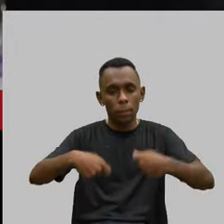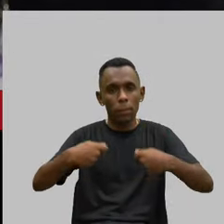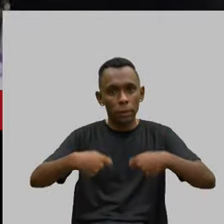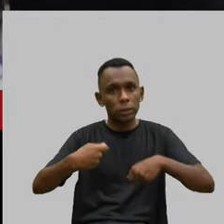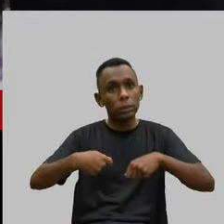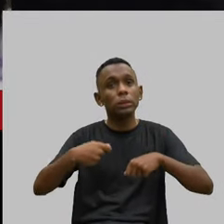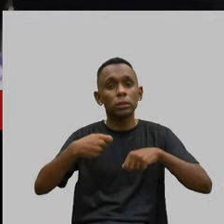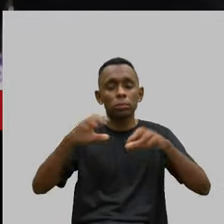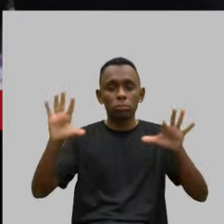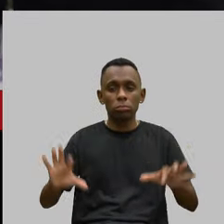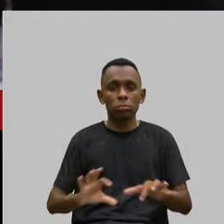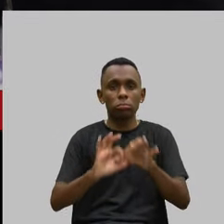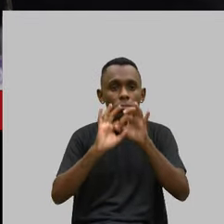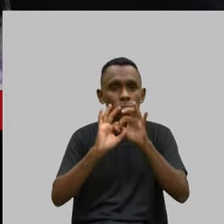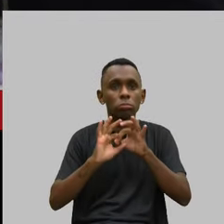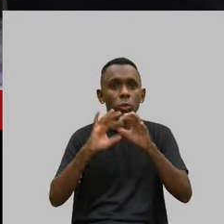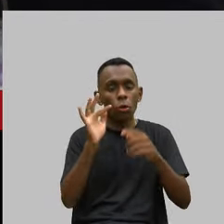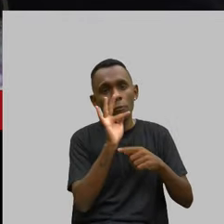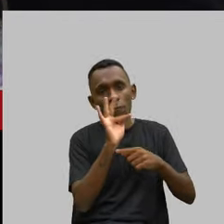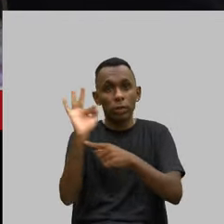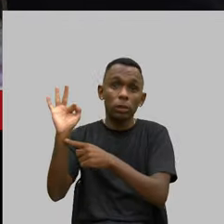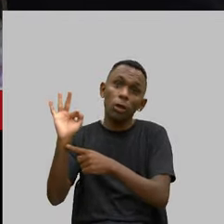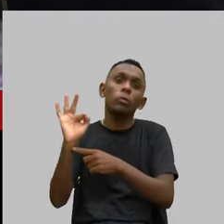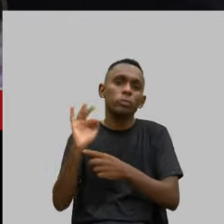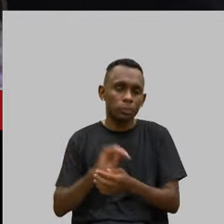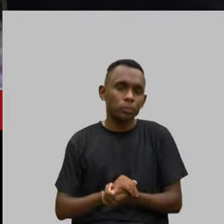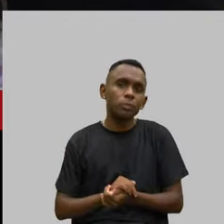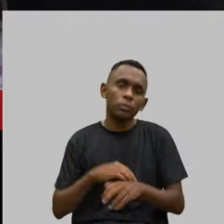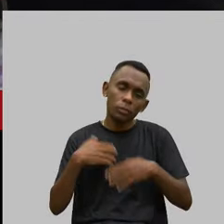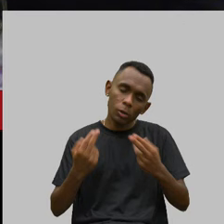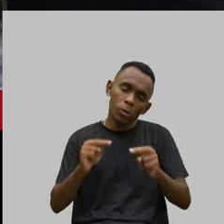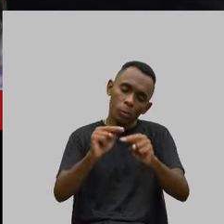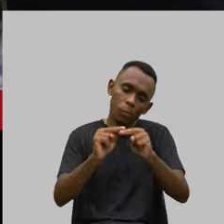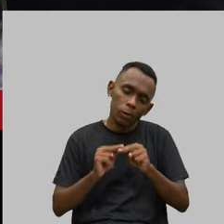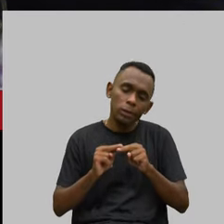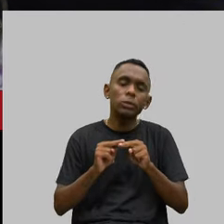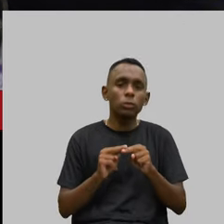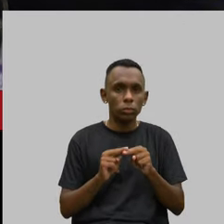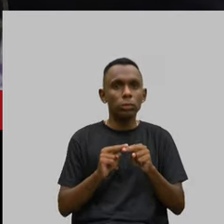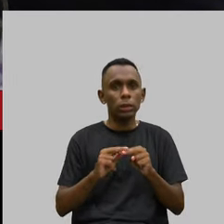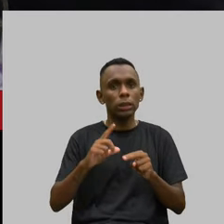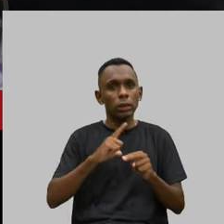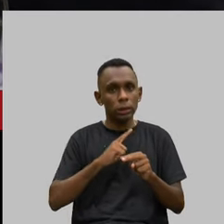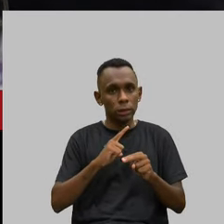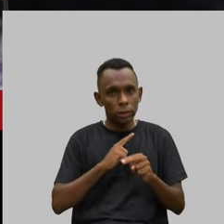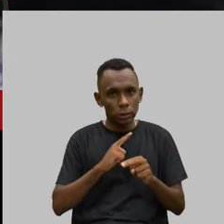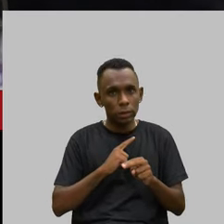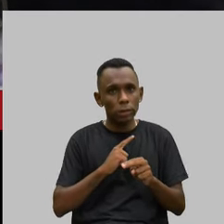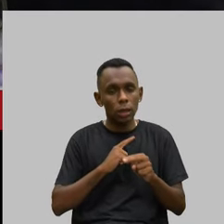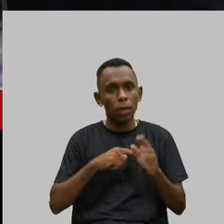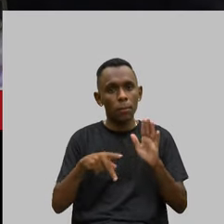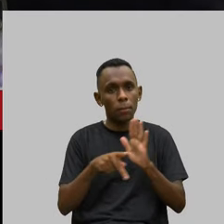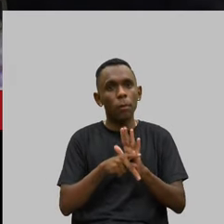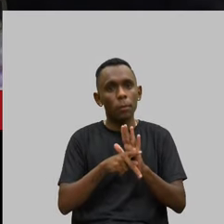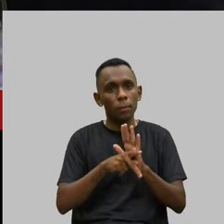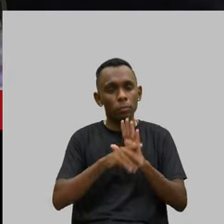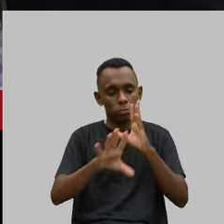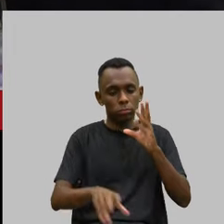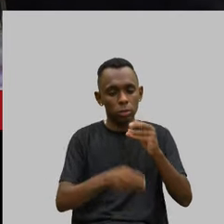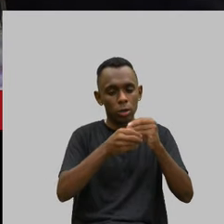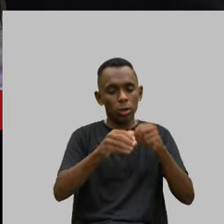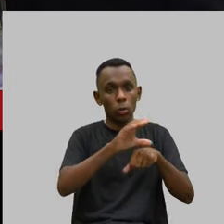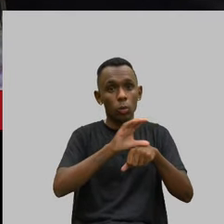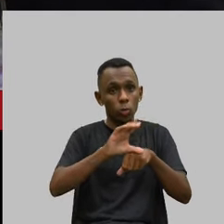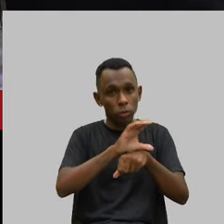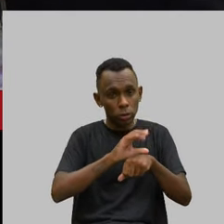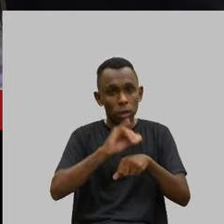congresso eh e não é à toa né que nós temos aí a aprovação da emenda constitucional que trouxe o